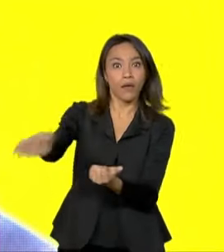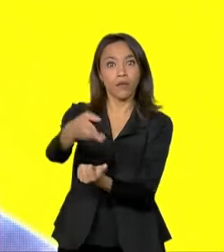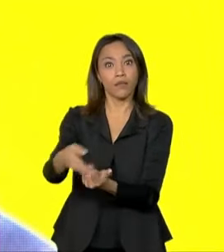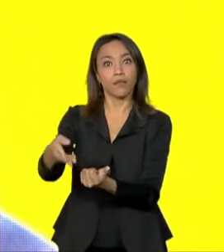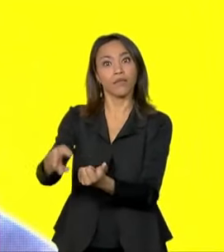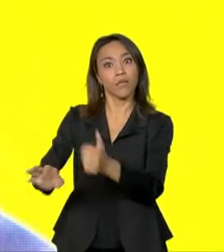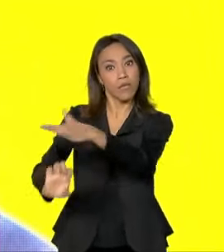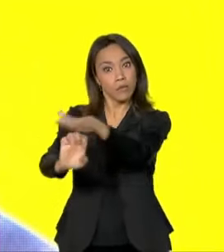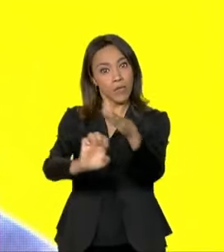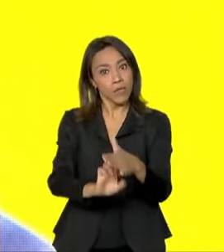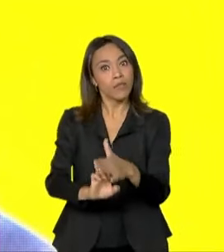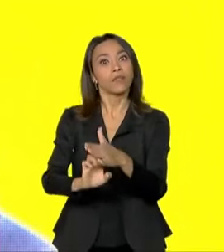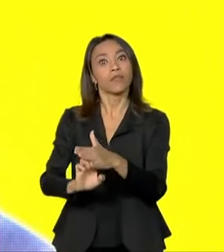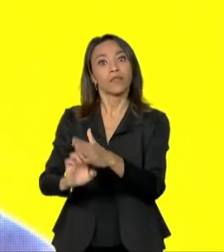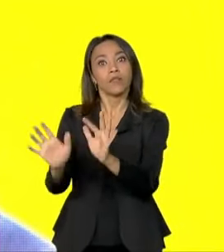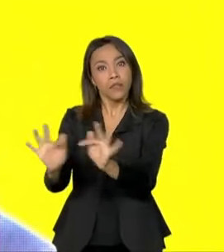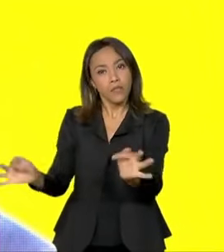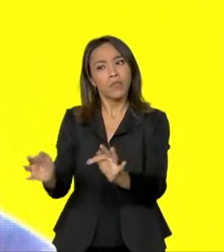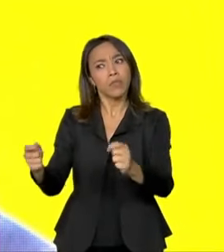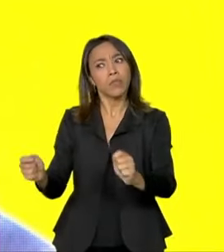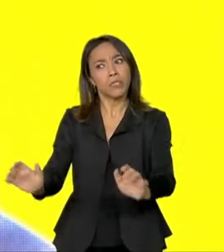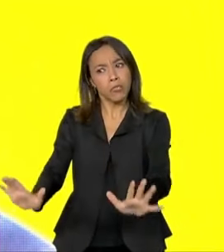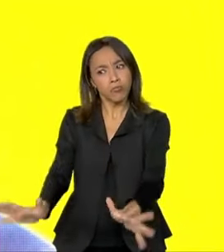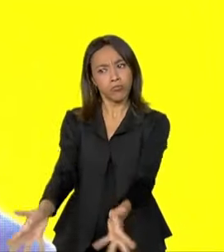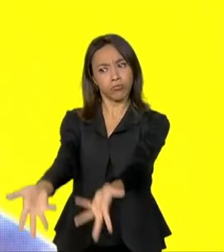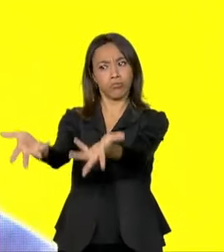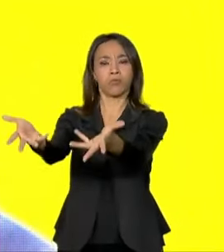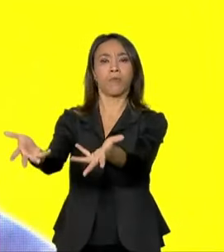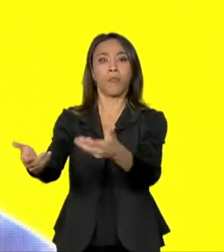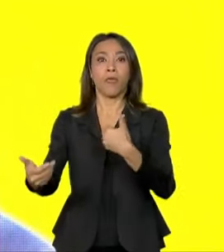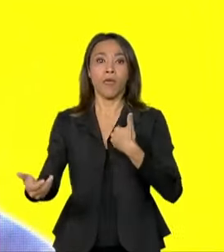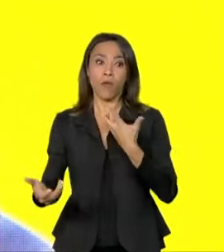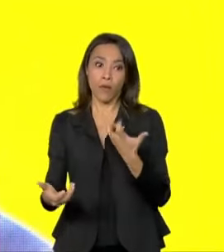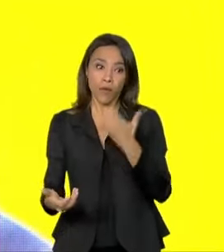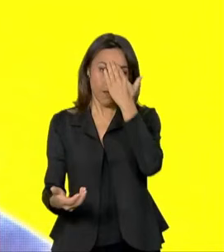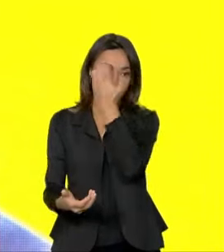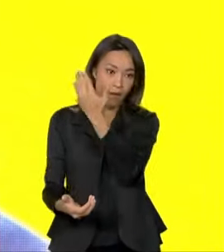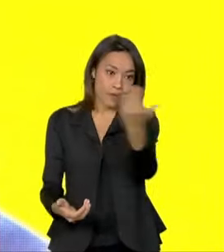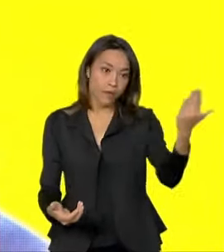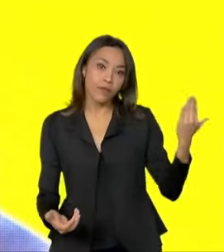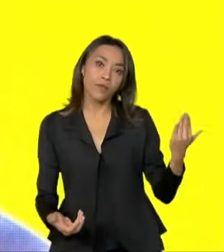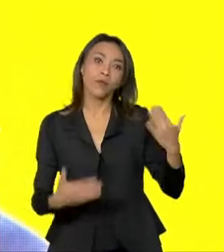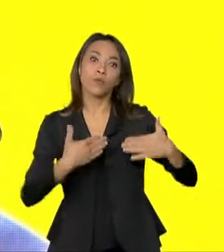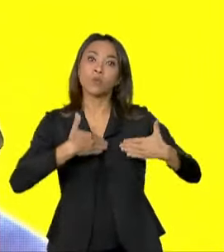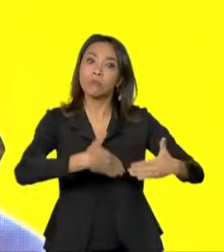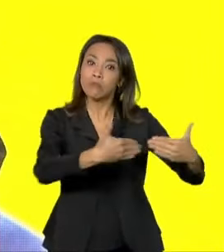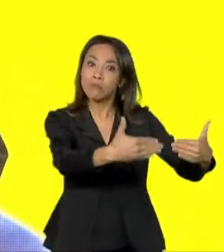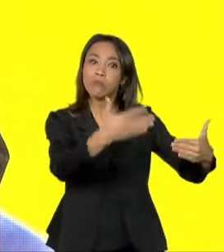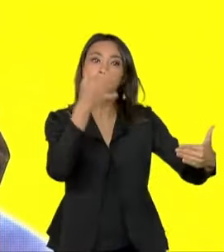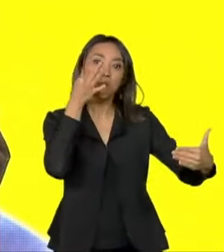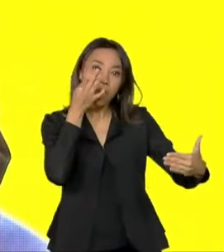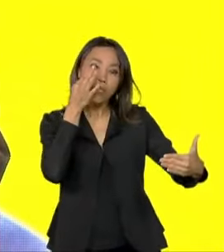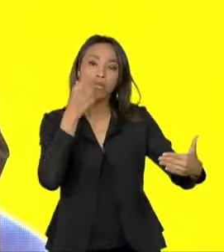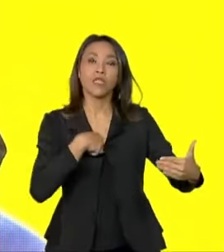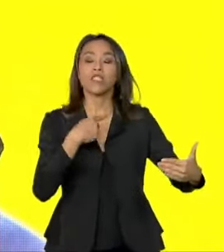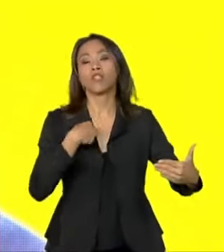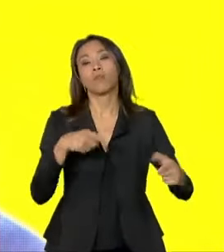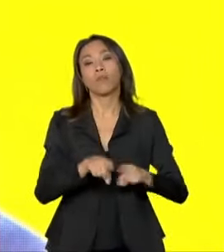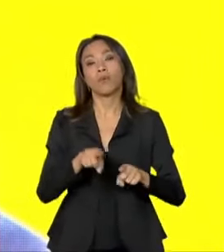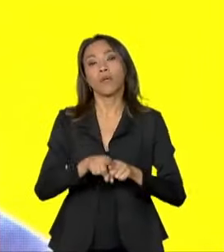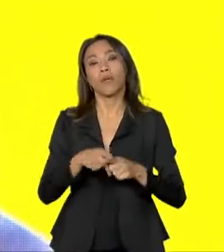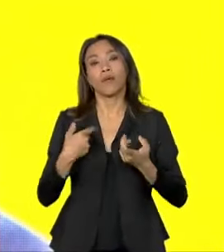desenrolar. Eu gostaria de agradecer aos ministérios aqui presentes por permitir que o Banco do Brasil e a Caixa